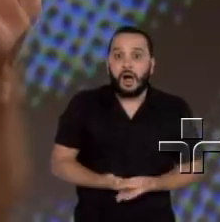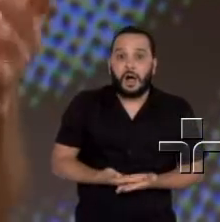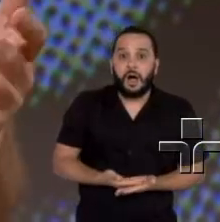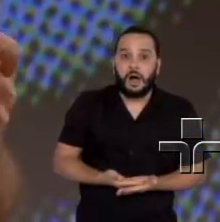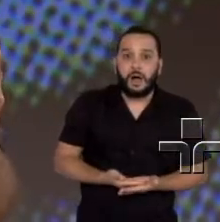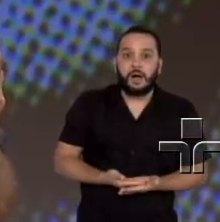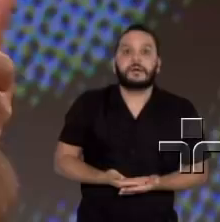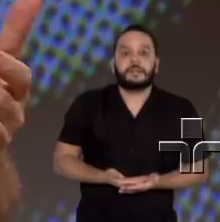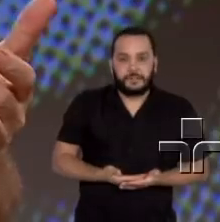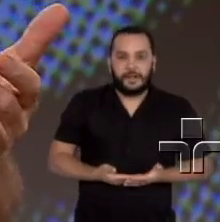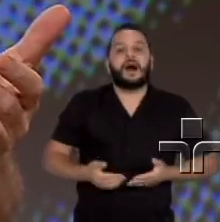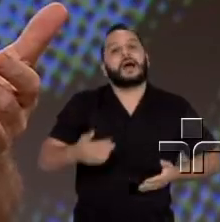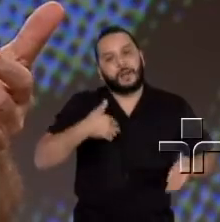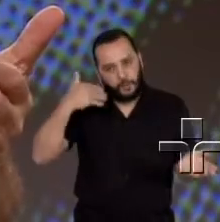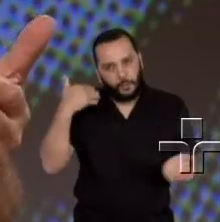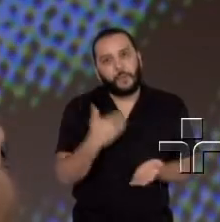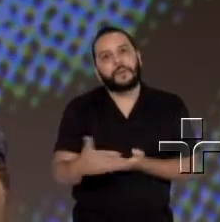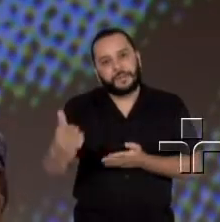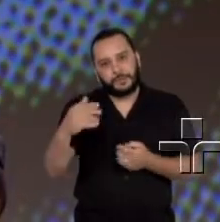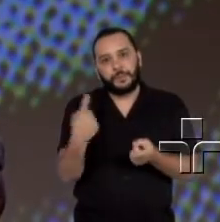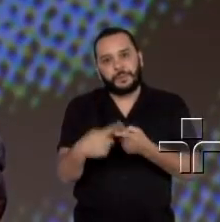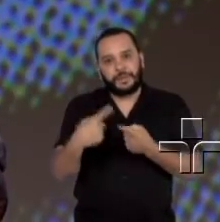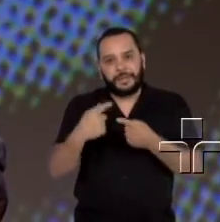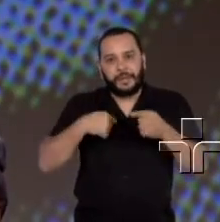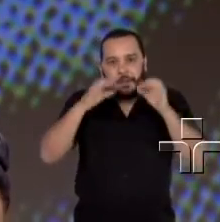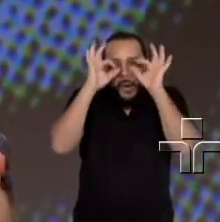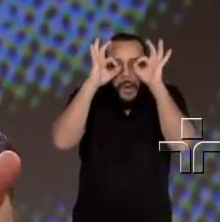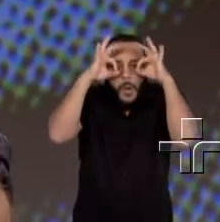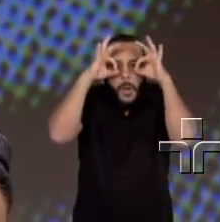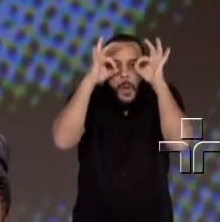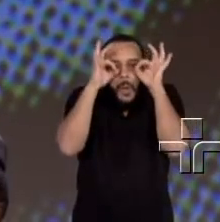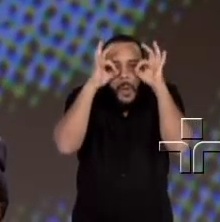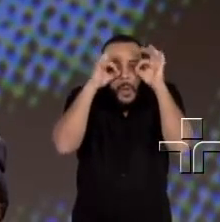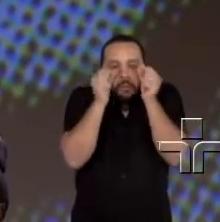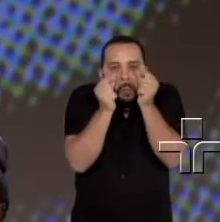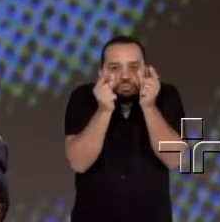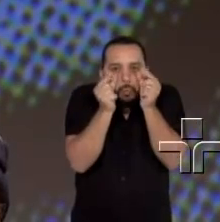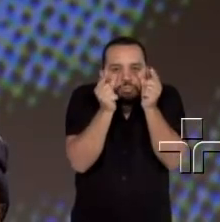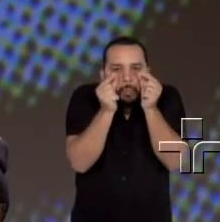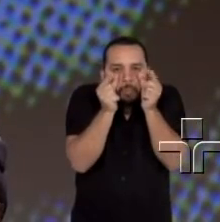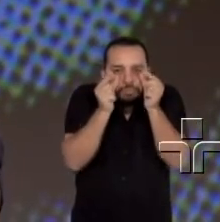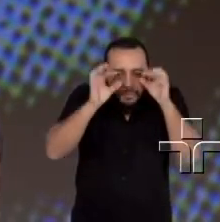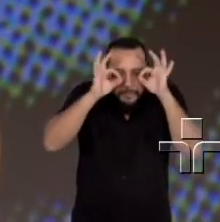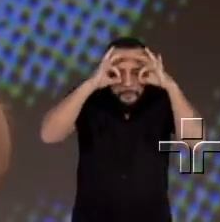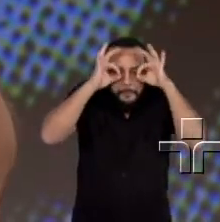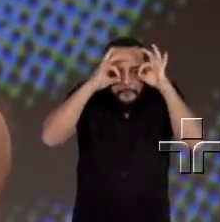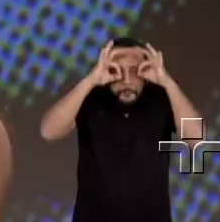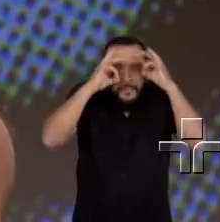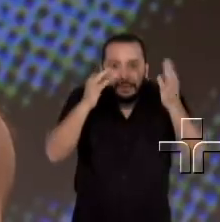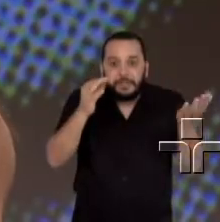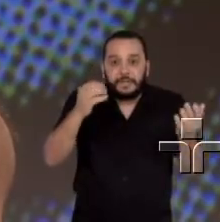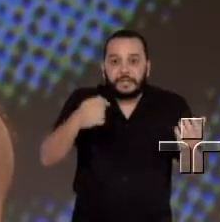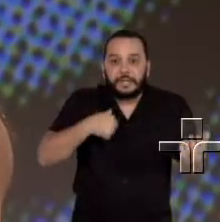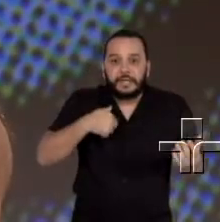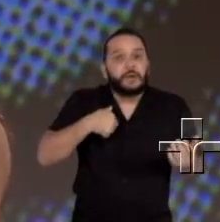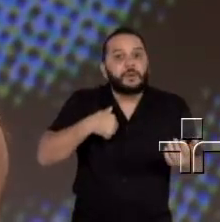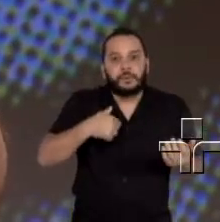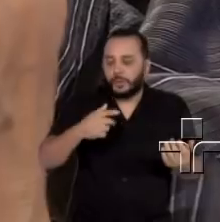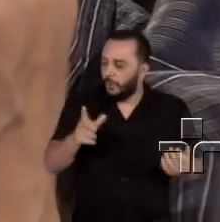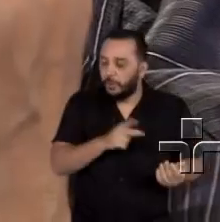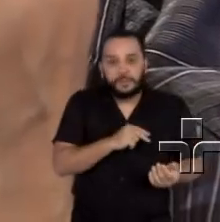começou o inferno, que eu tive que botar um óculos fundo de garrafa, porque eu tinha 7 mil... Como é que é isso? Que gente louca,